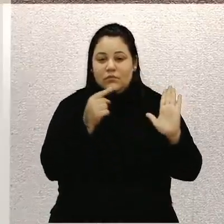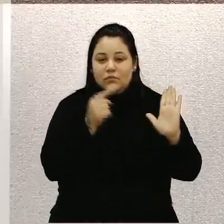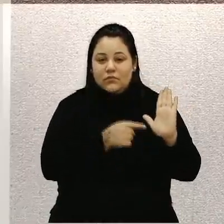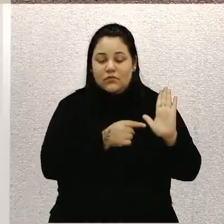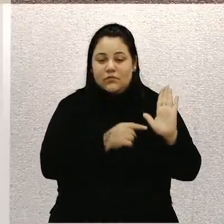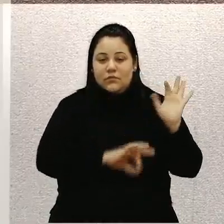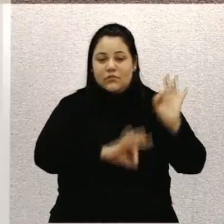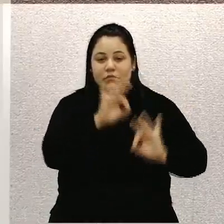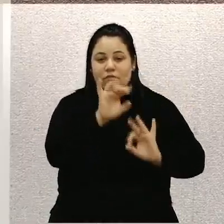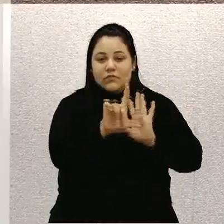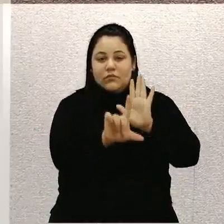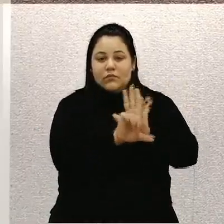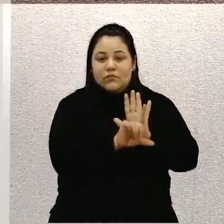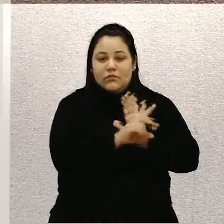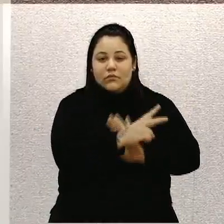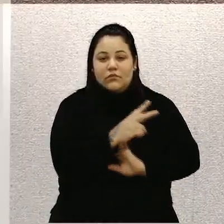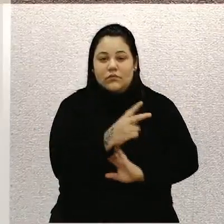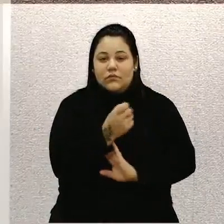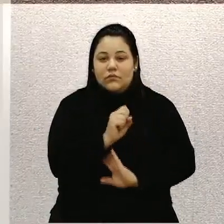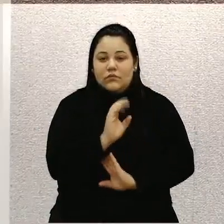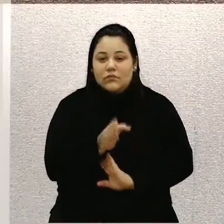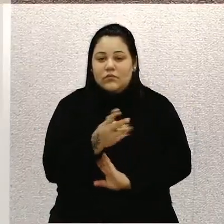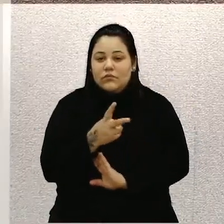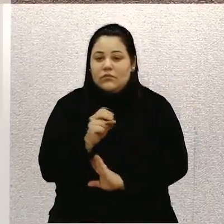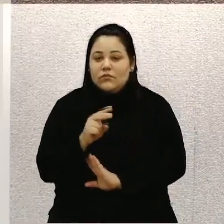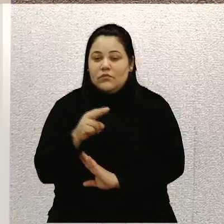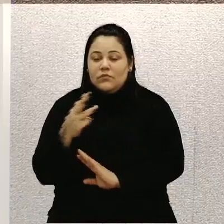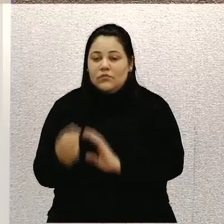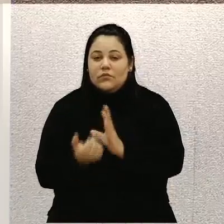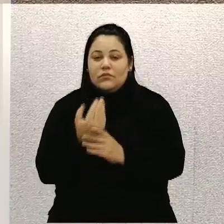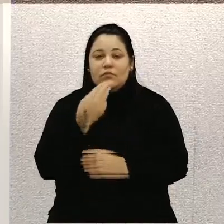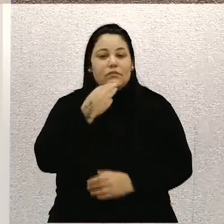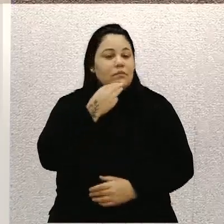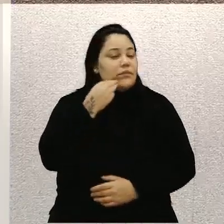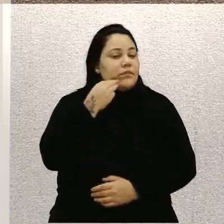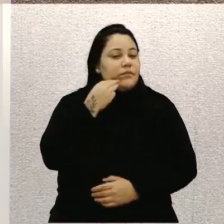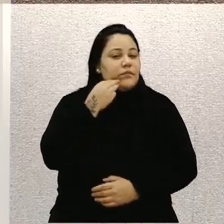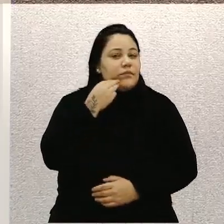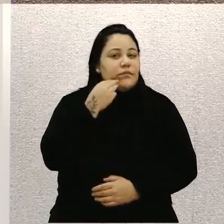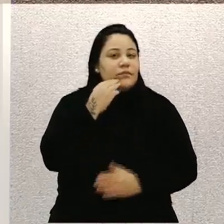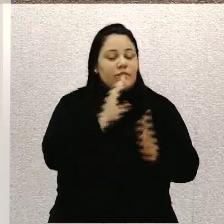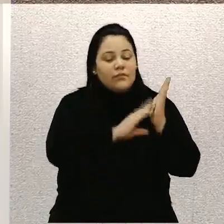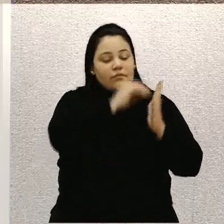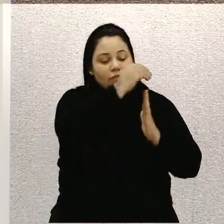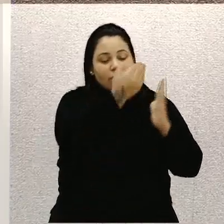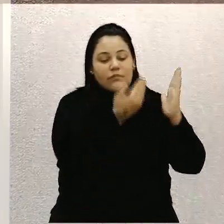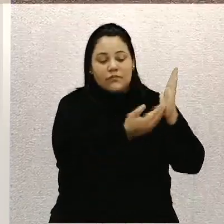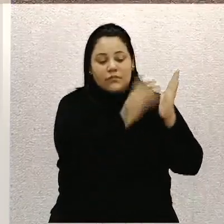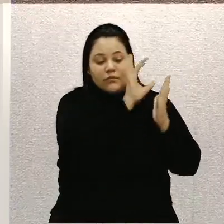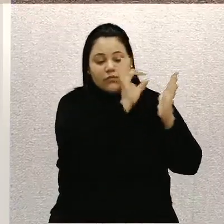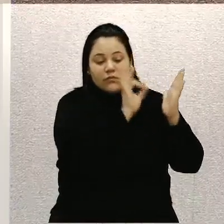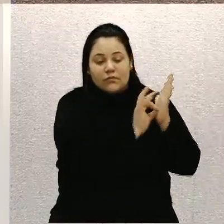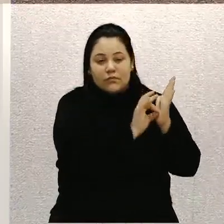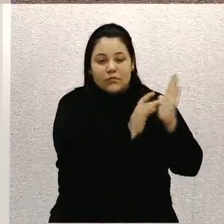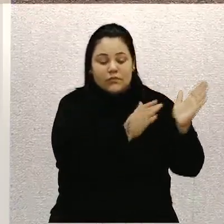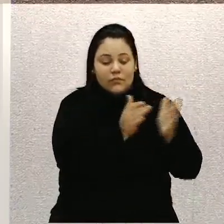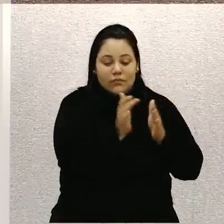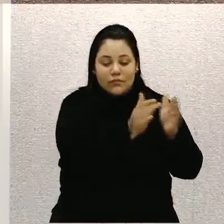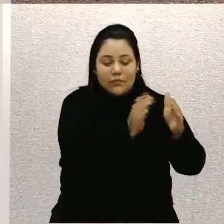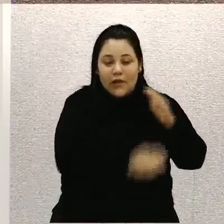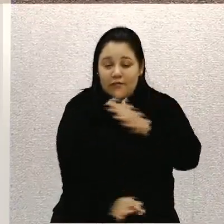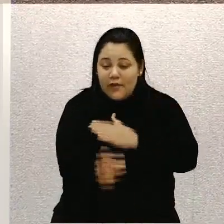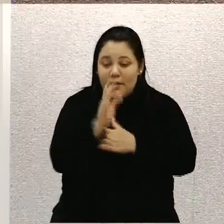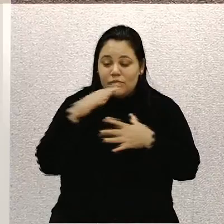de lei 228/2023 da vereadora Marisol Santos, que inclui a Jornada pelo Mundo das Abelhas Sem Ferrão, a